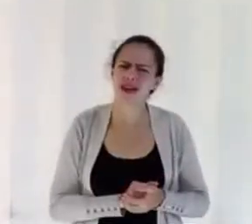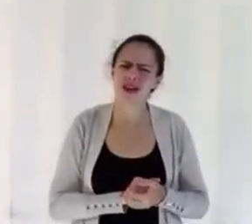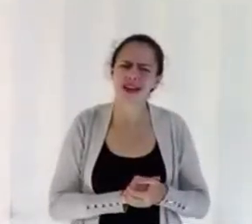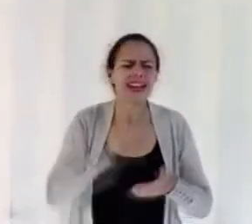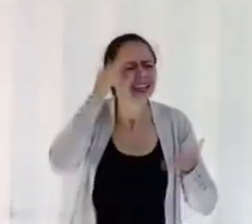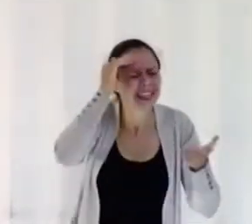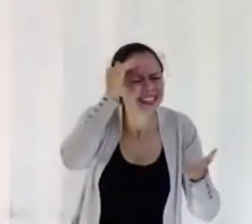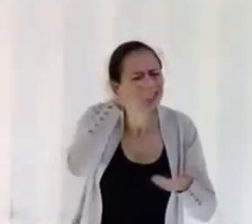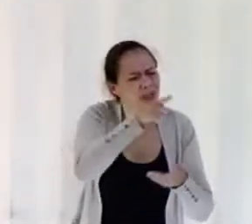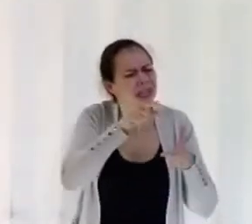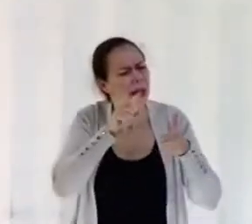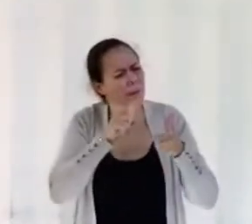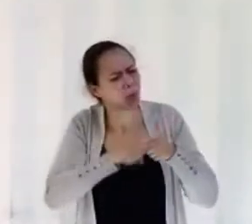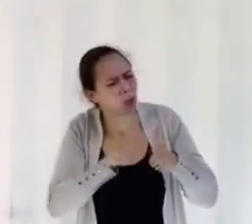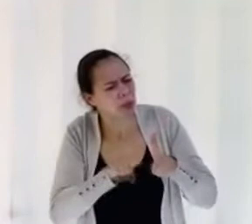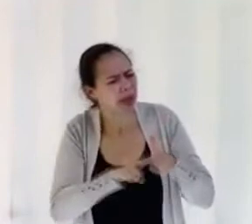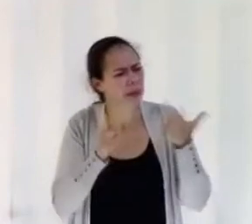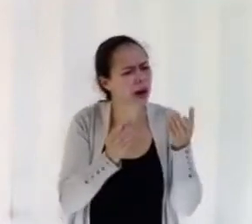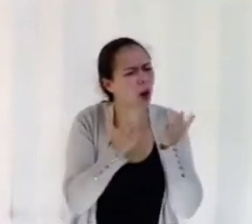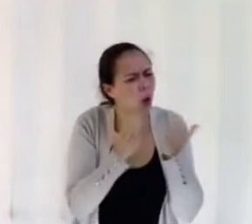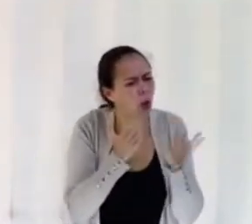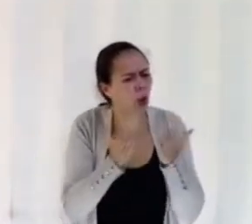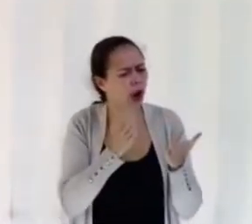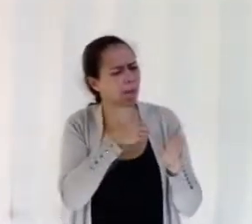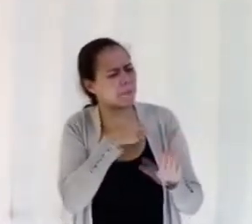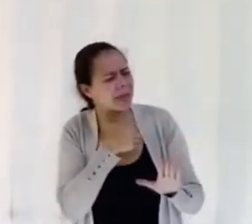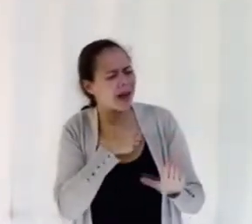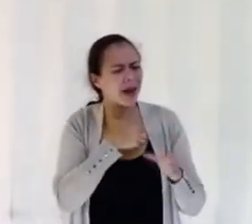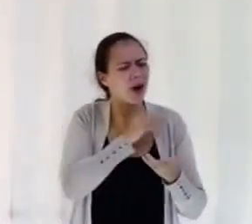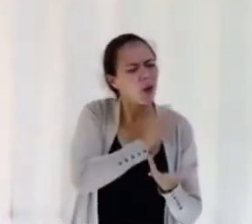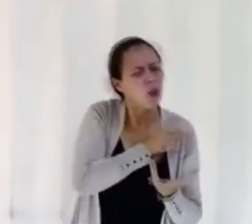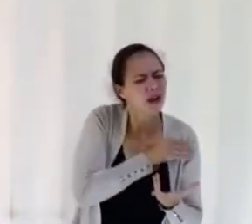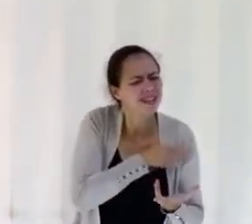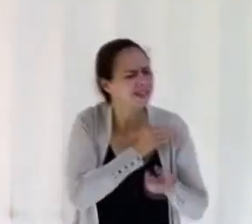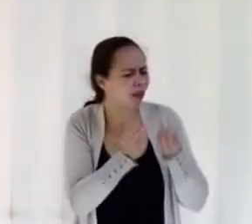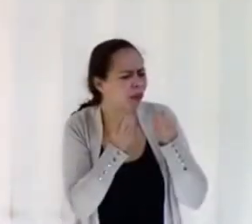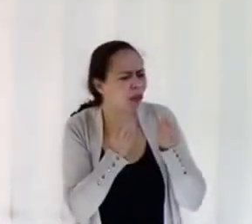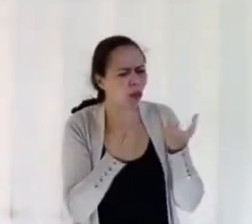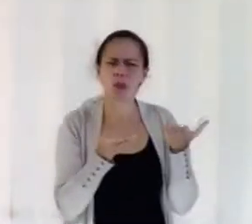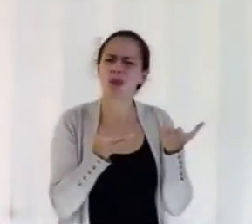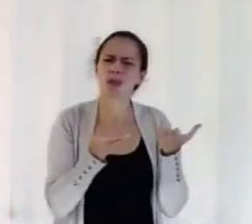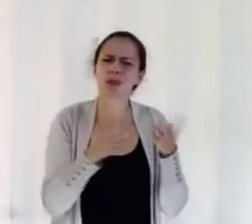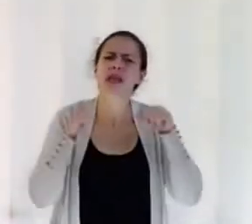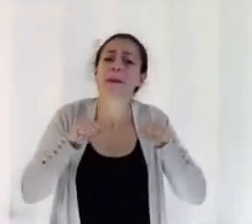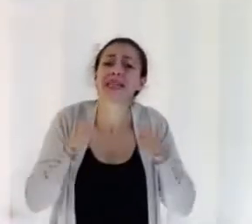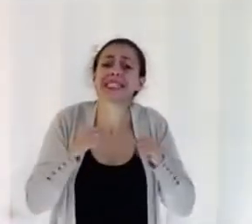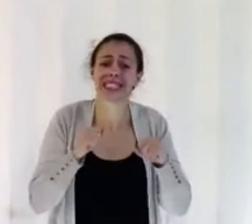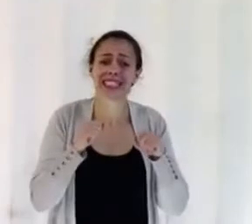e ajudar, para se colocar diante da vida desses irmãos como um